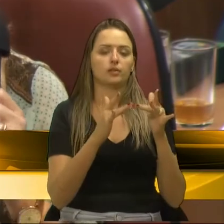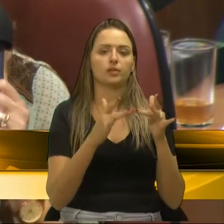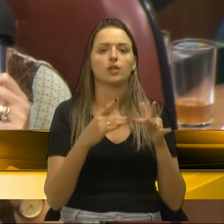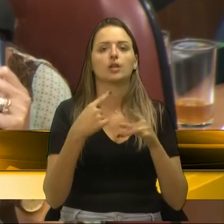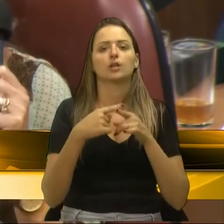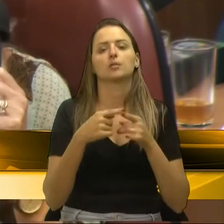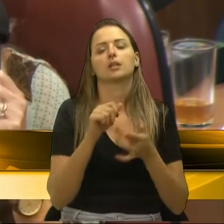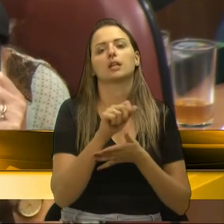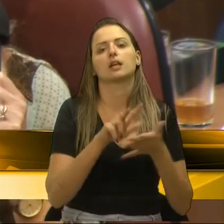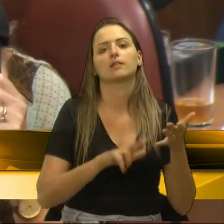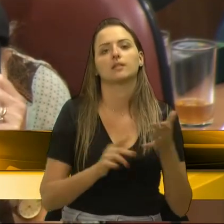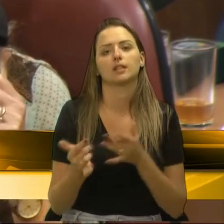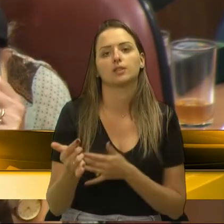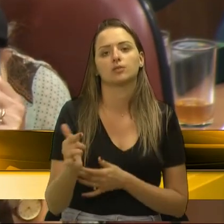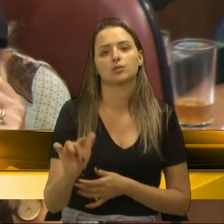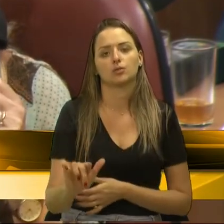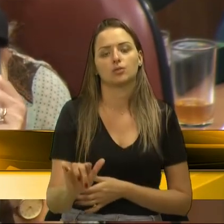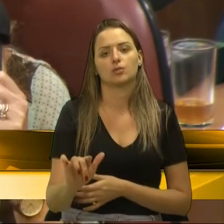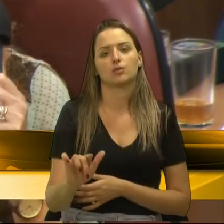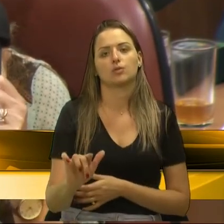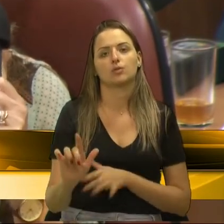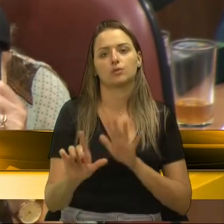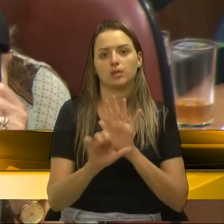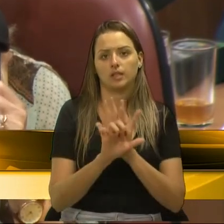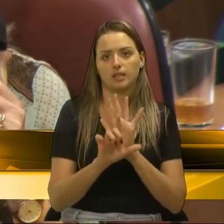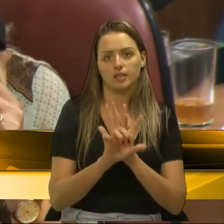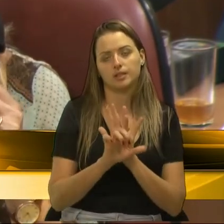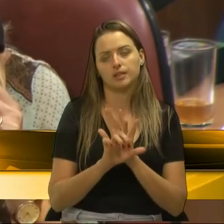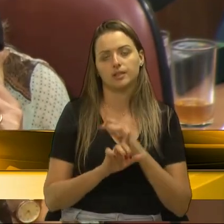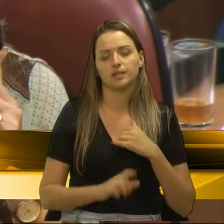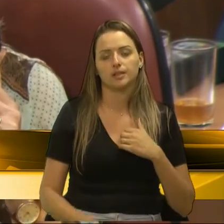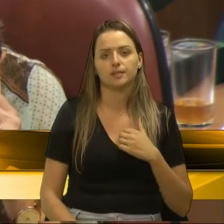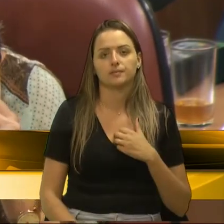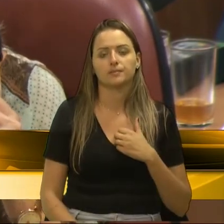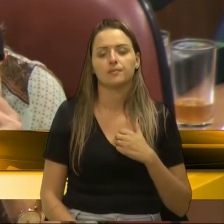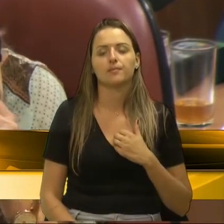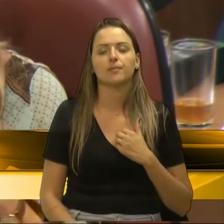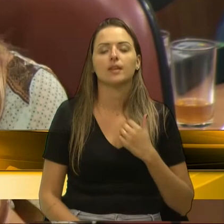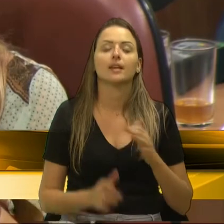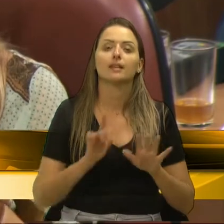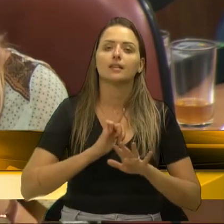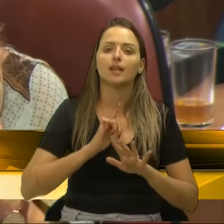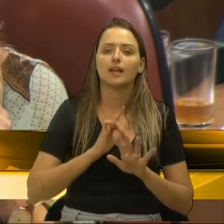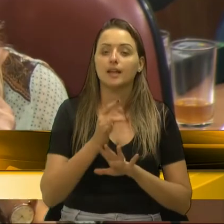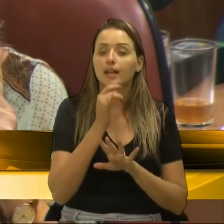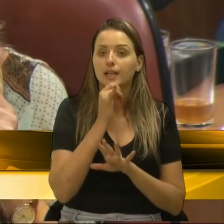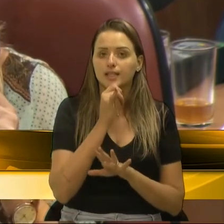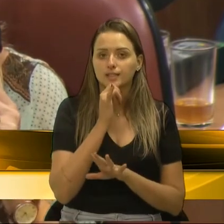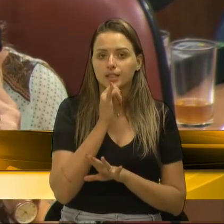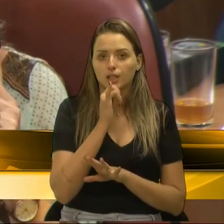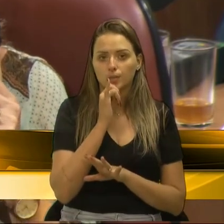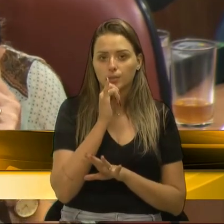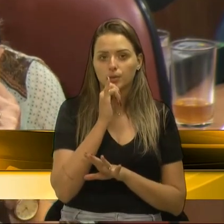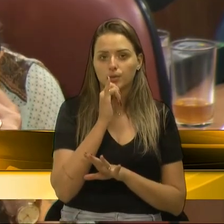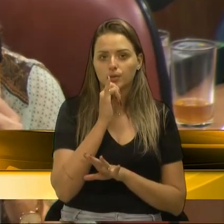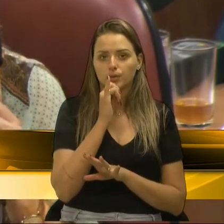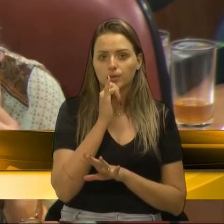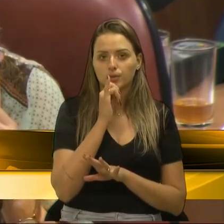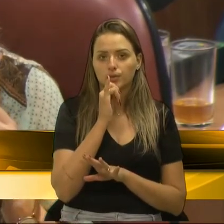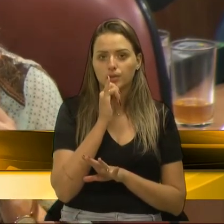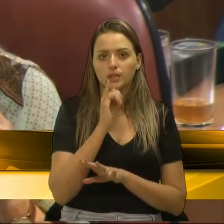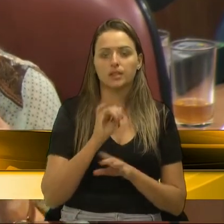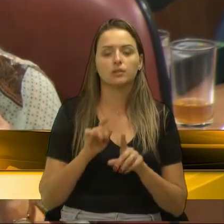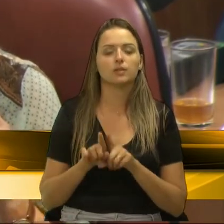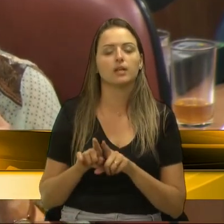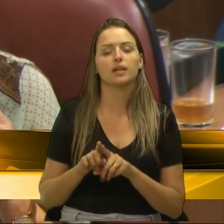reavaliando a legislação, reavaliando. Nós temos exemplos de pessoas dispostas a